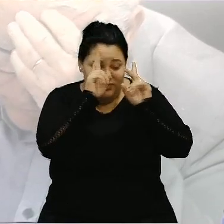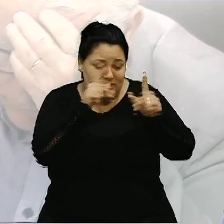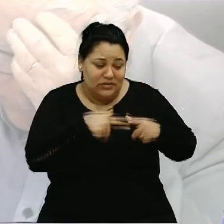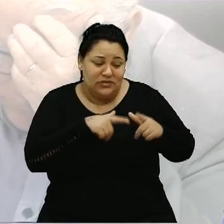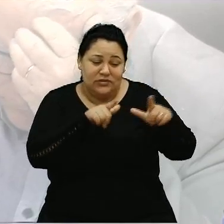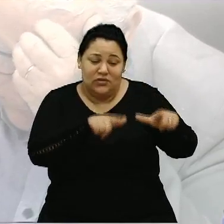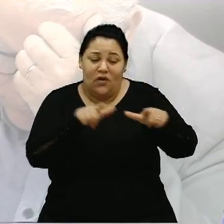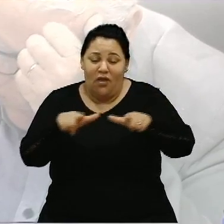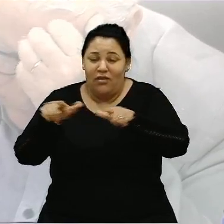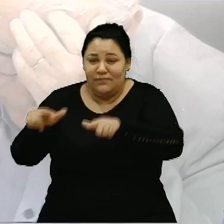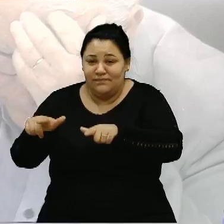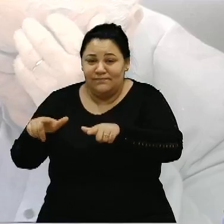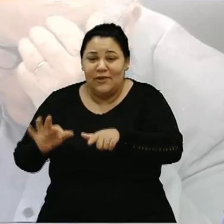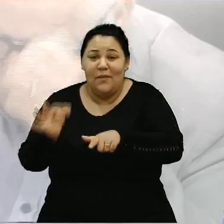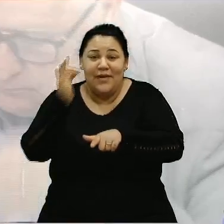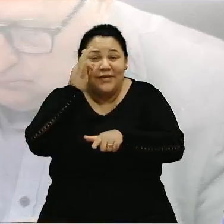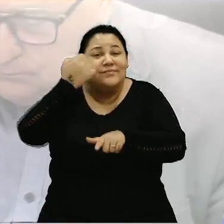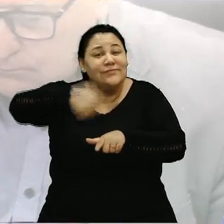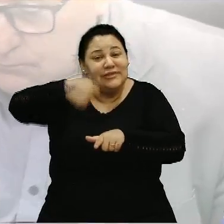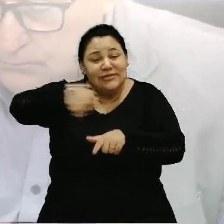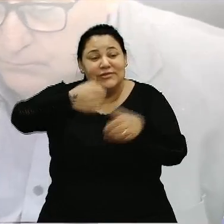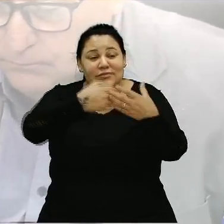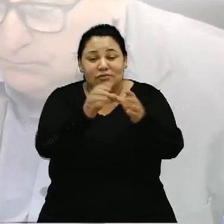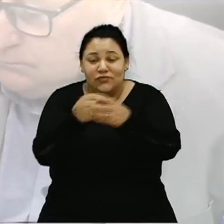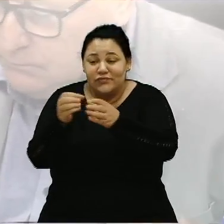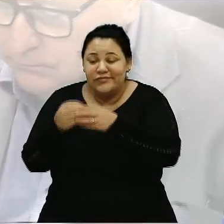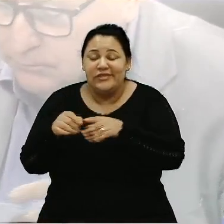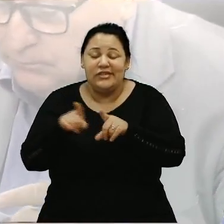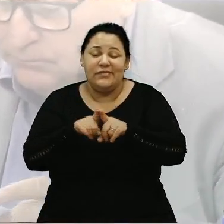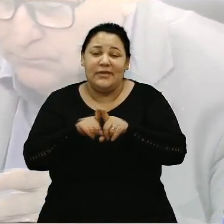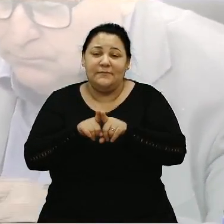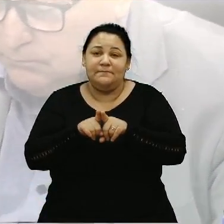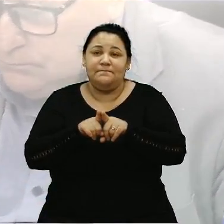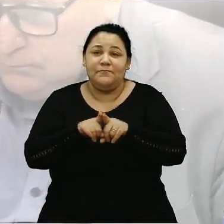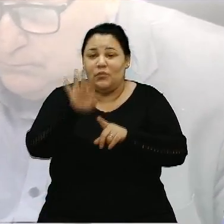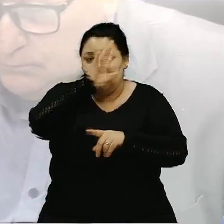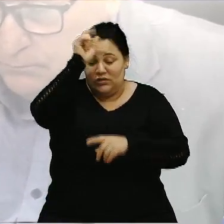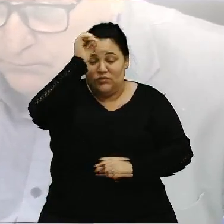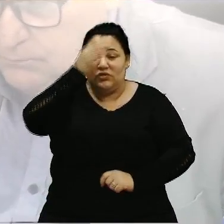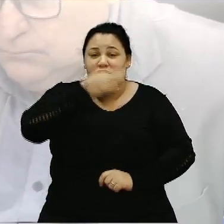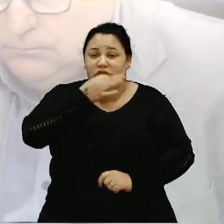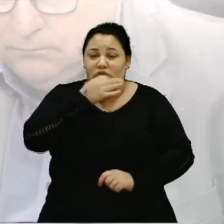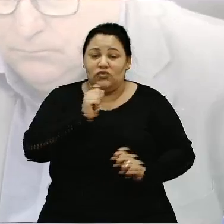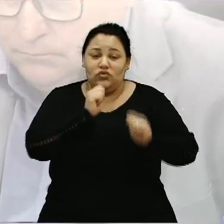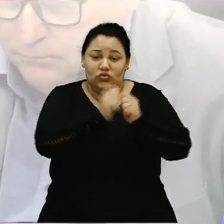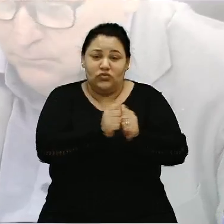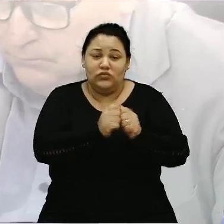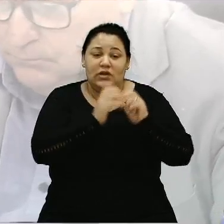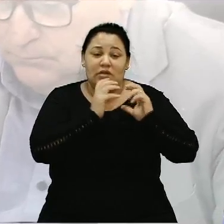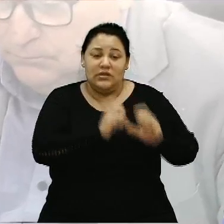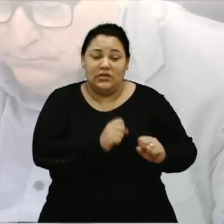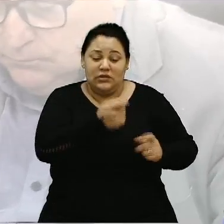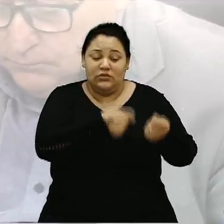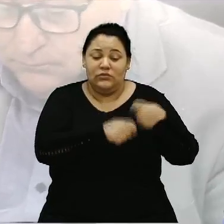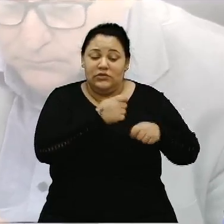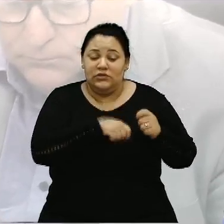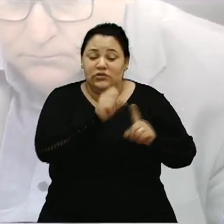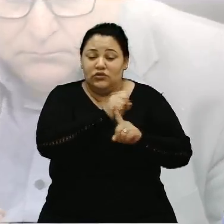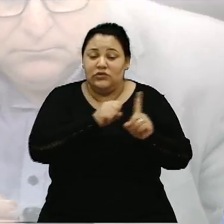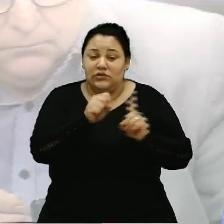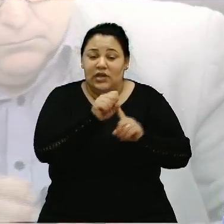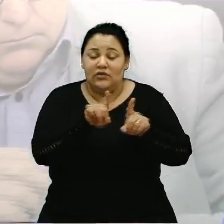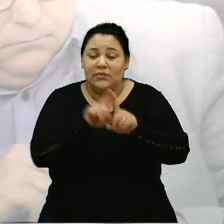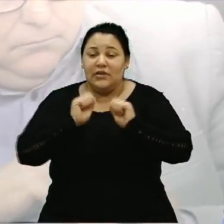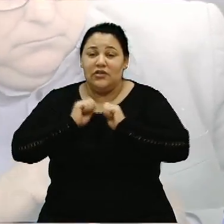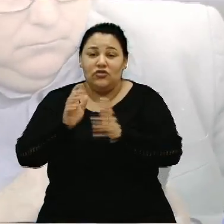locus de convívio e partilha de diferentes necessidades, o município de Caxias do Sul, por meio das secretarias vinculadas à dimensão social da ação